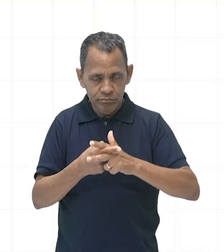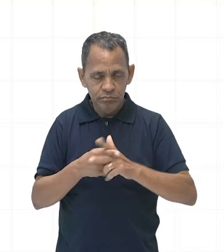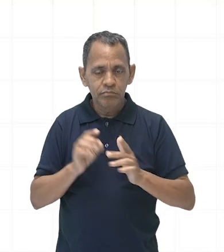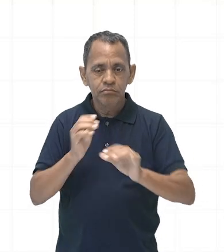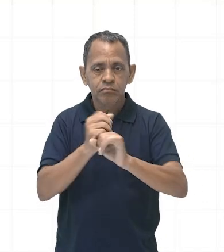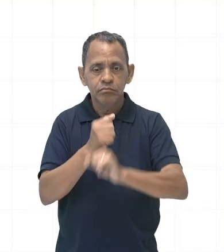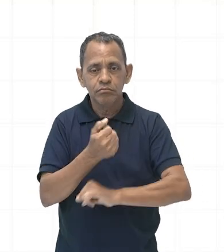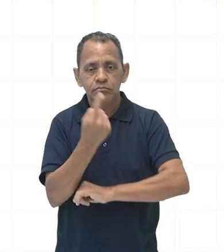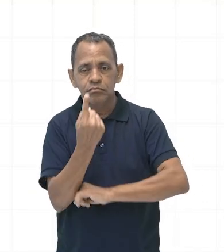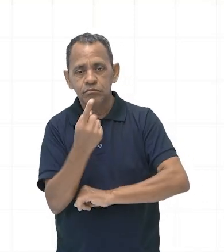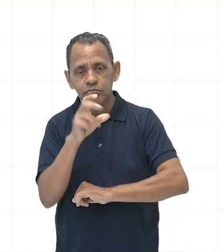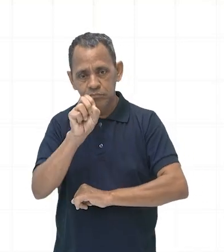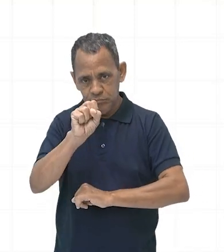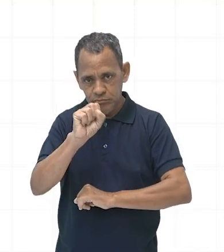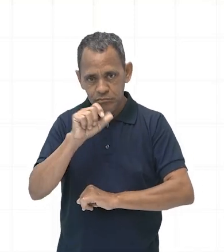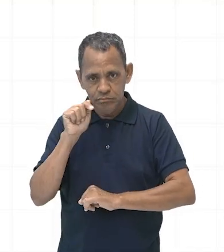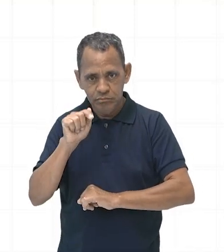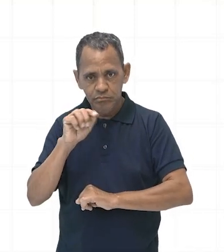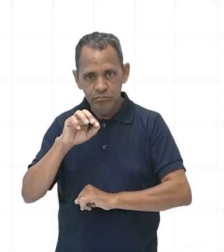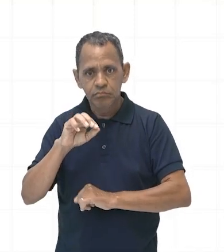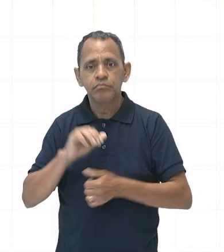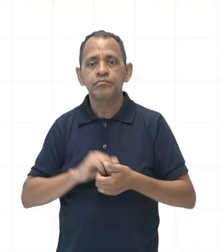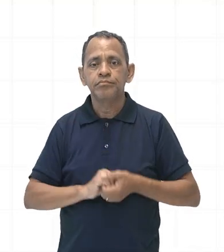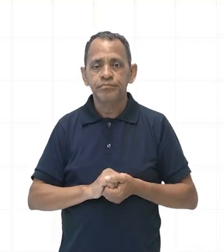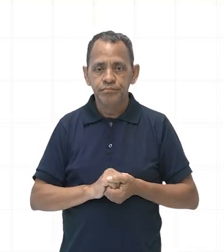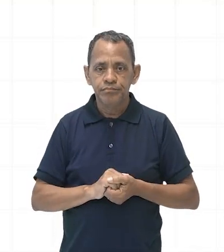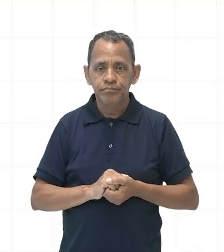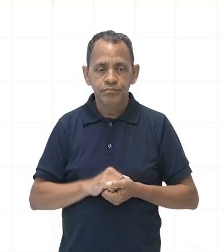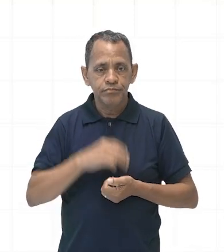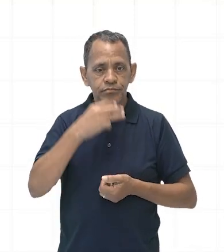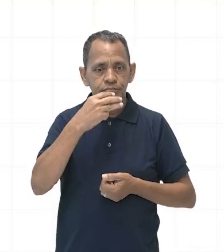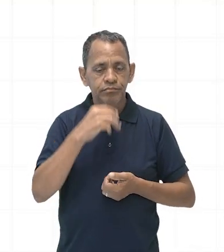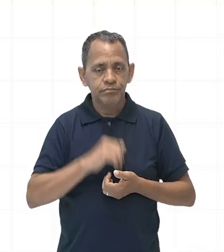quero 375, então passo dividindo.